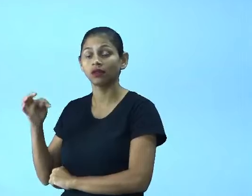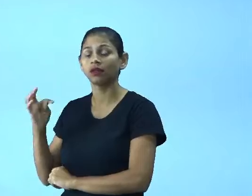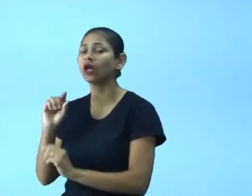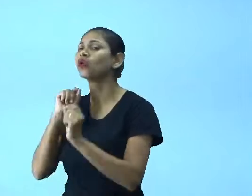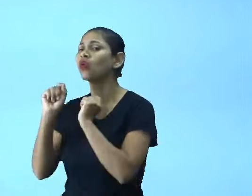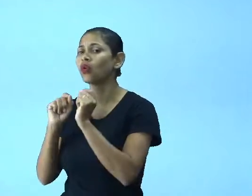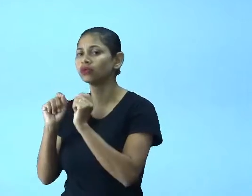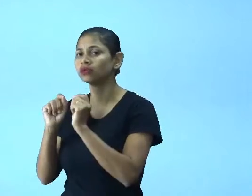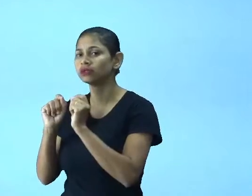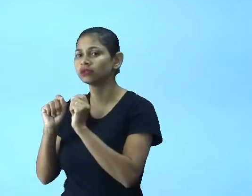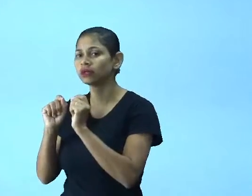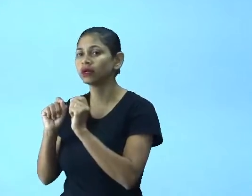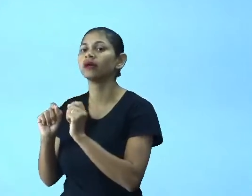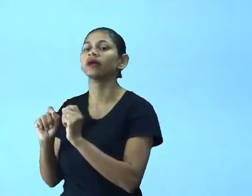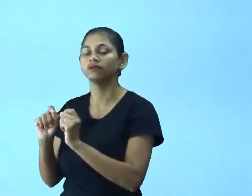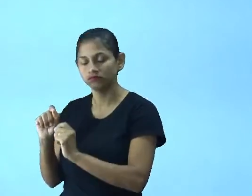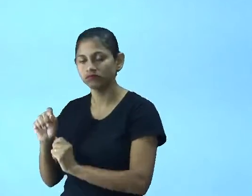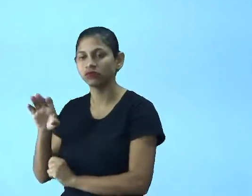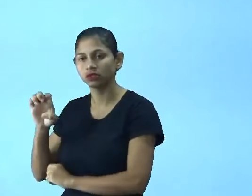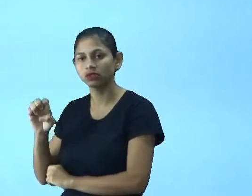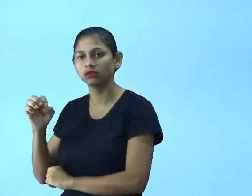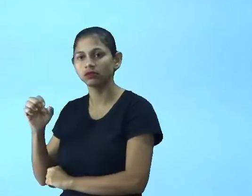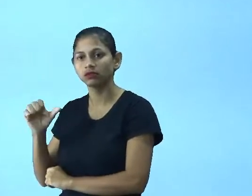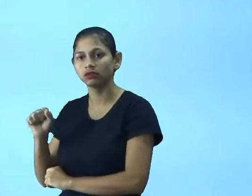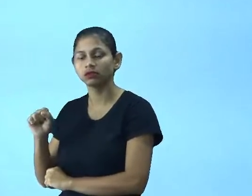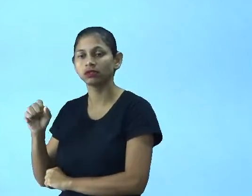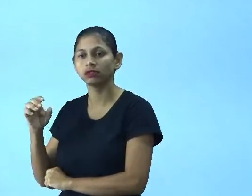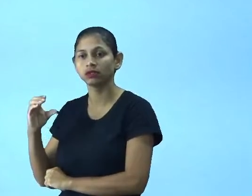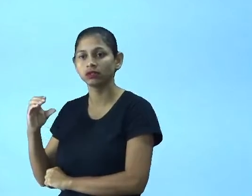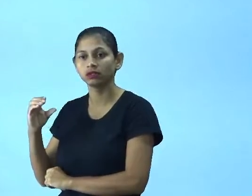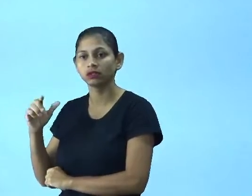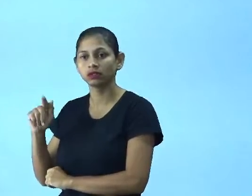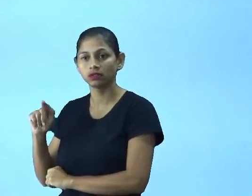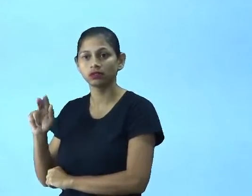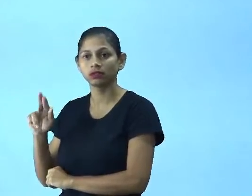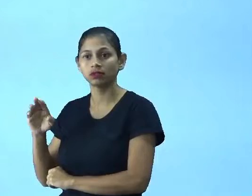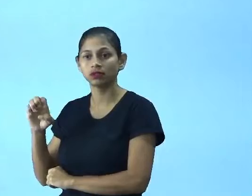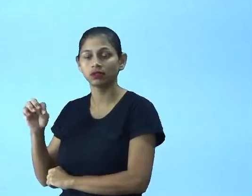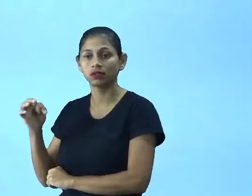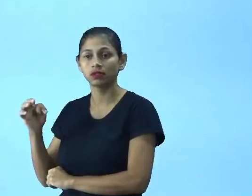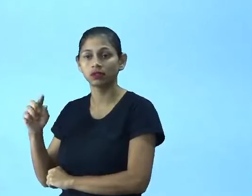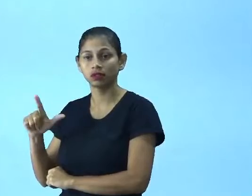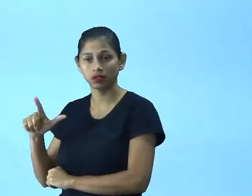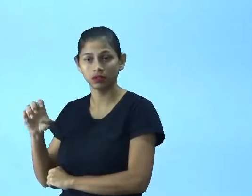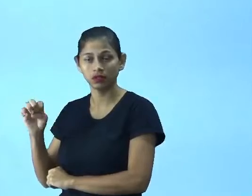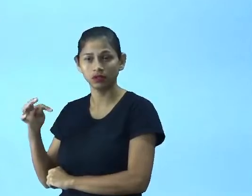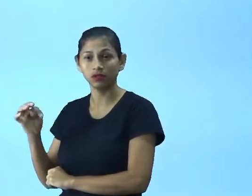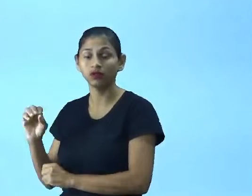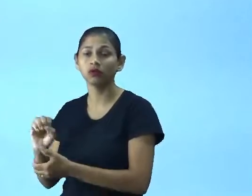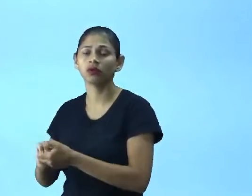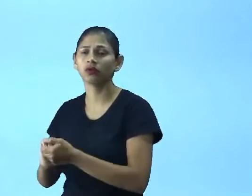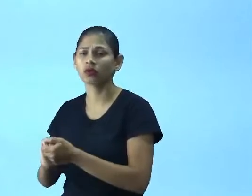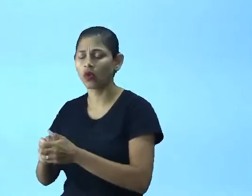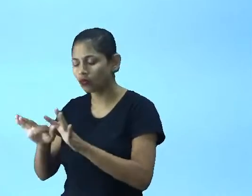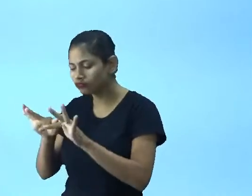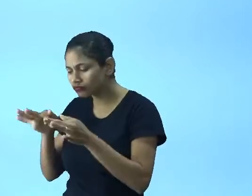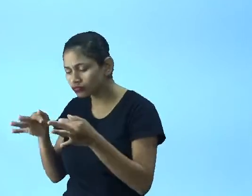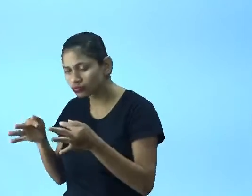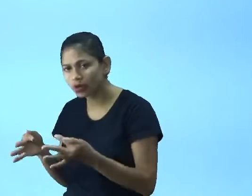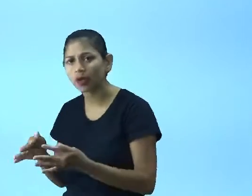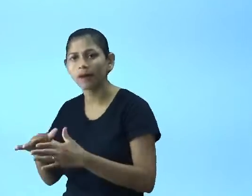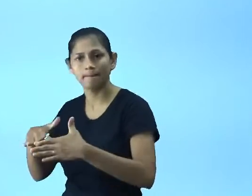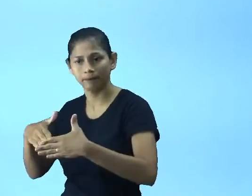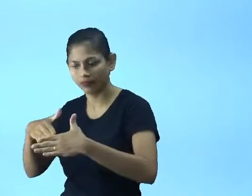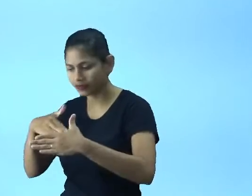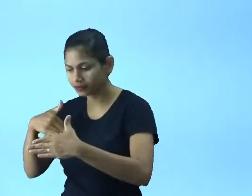organizada, dando o seu formato. Quando a célula tem o citoesqueleto, ela possui aí um formato bem definido. O que algumas células do